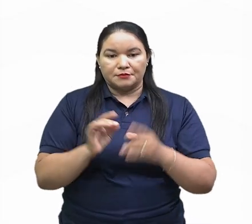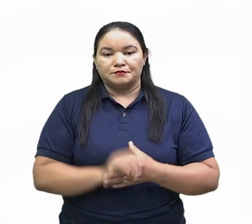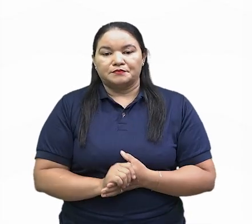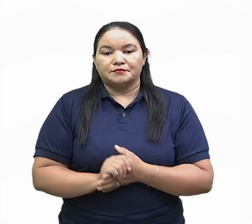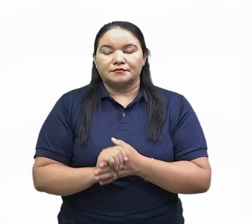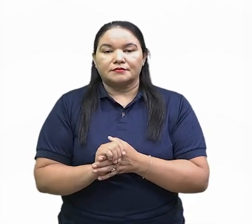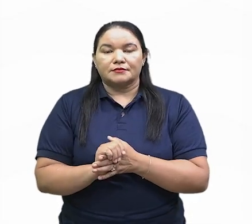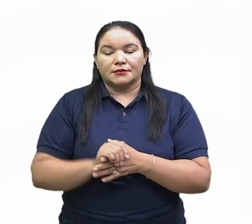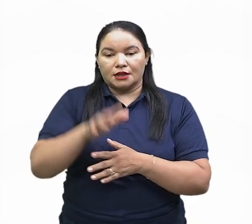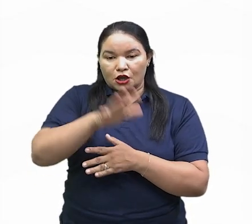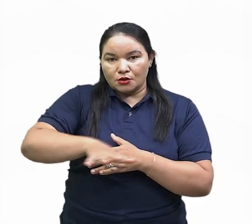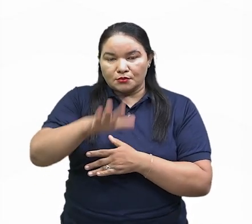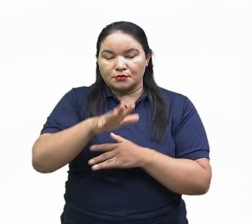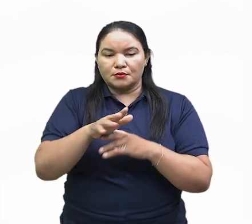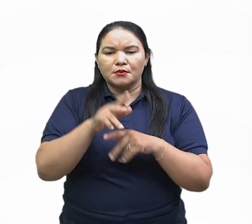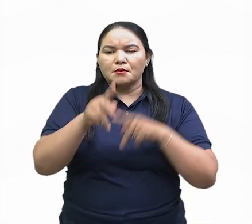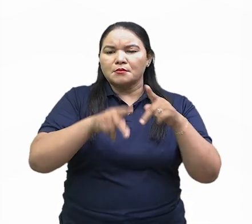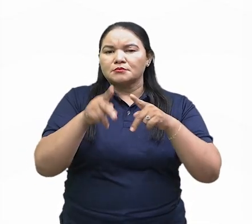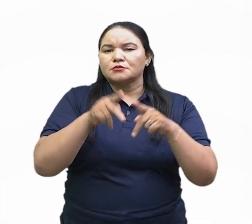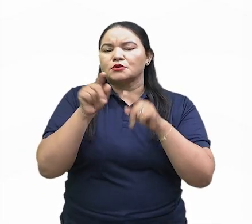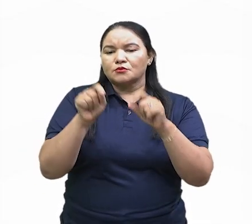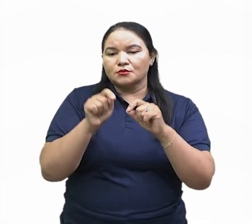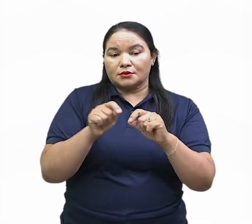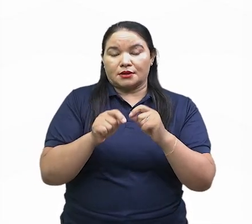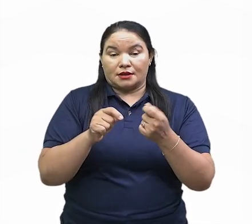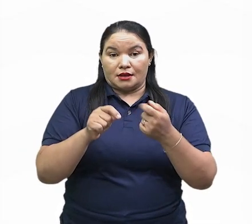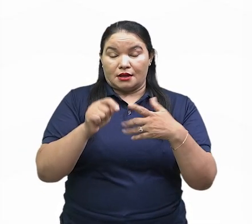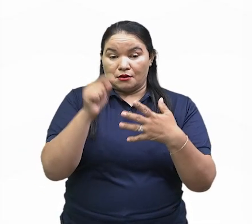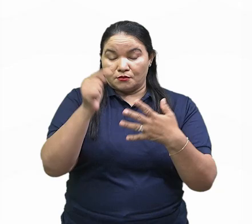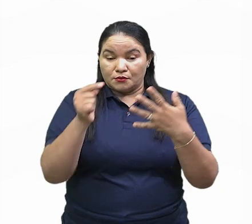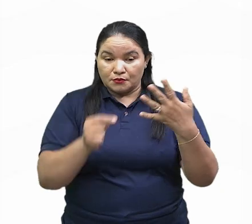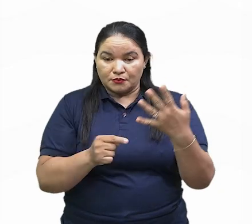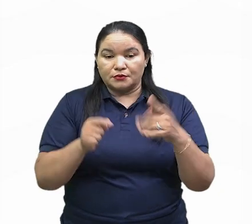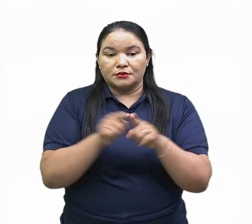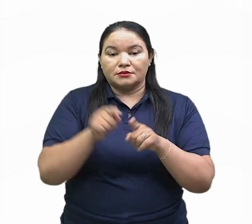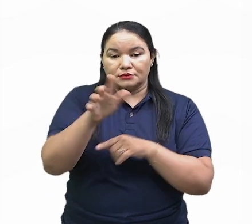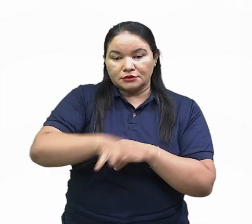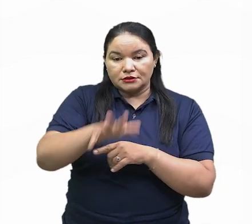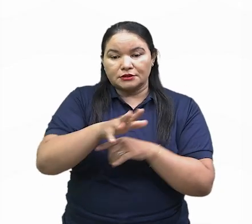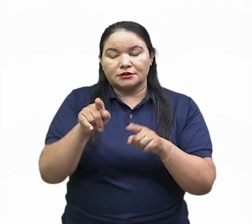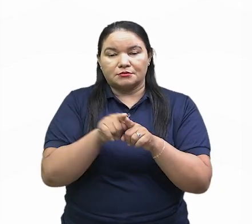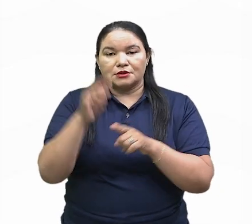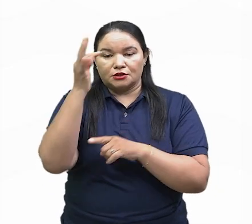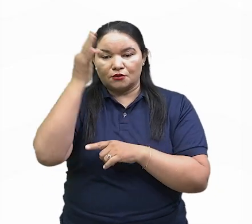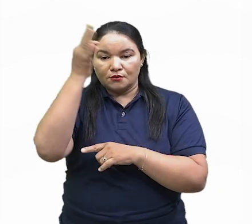detalhamento: demografia, aspectos gerais e conceituais das